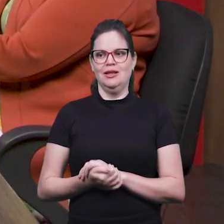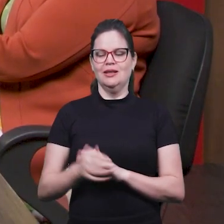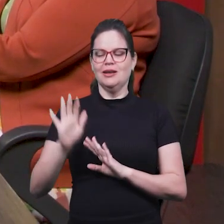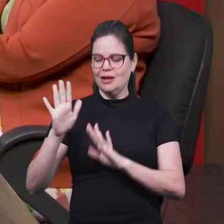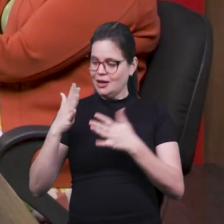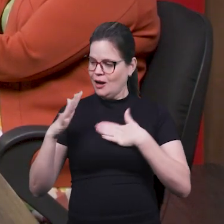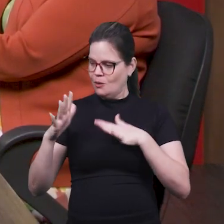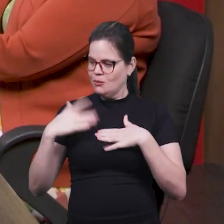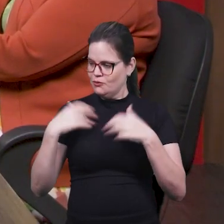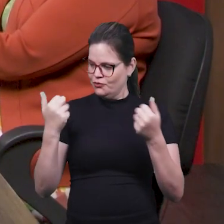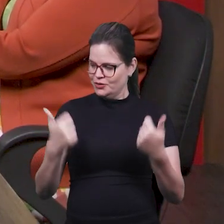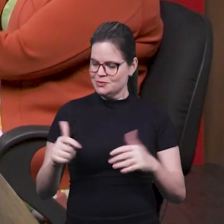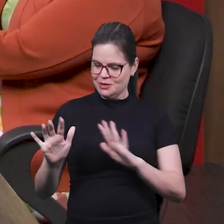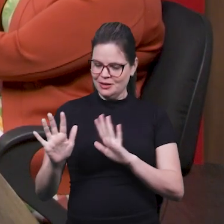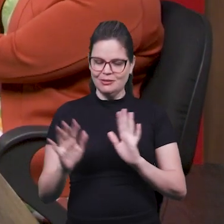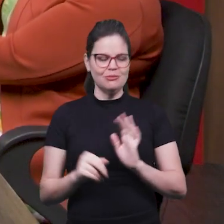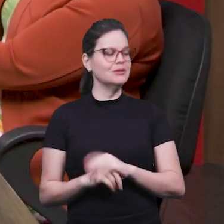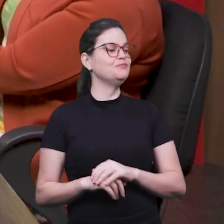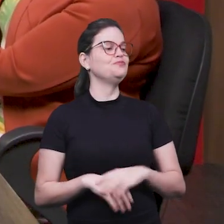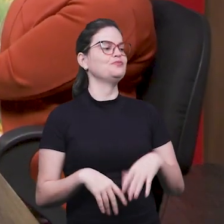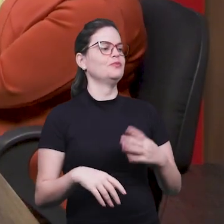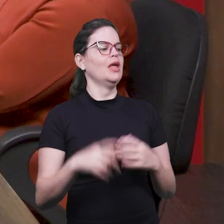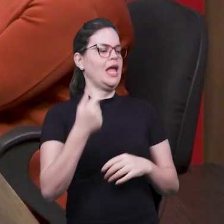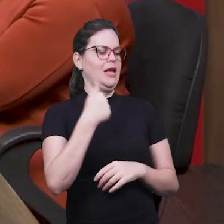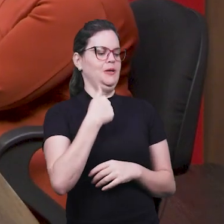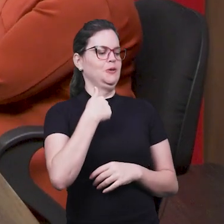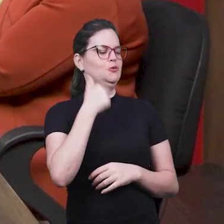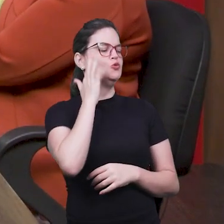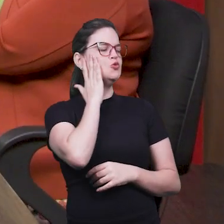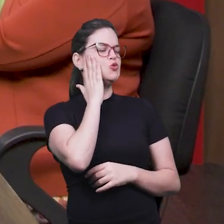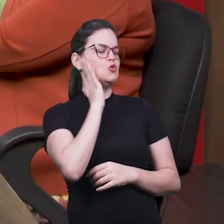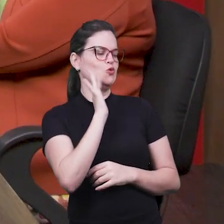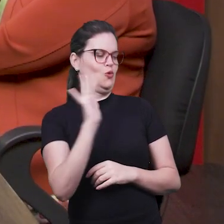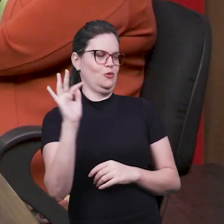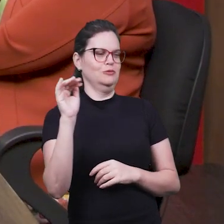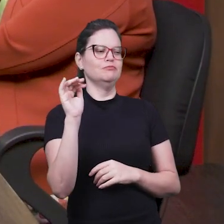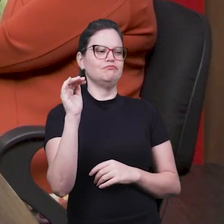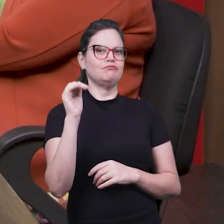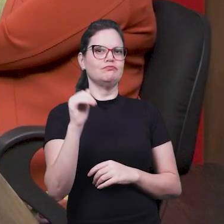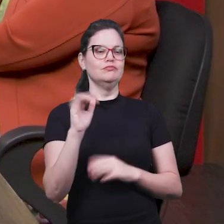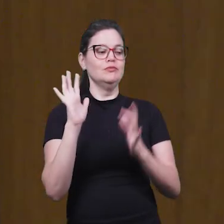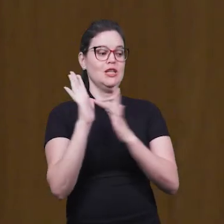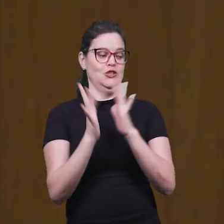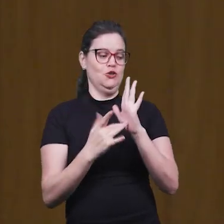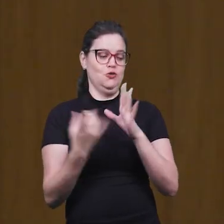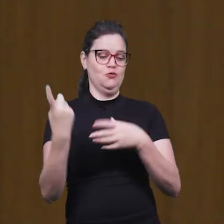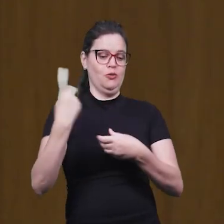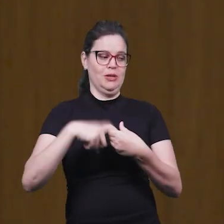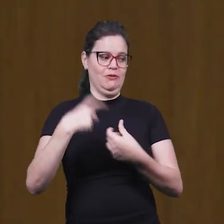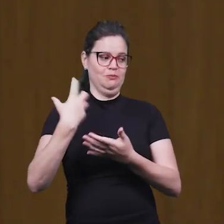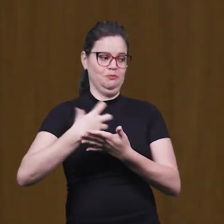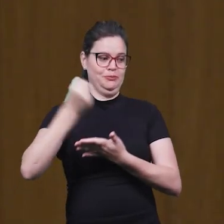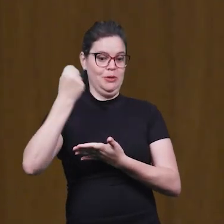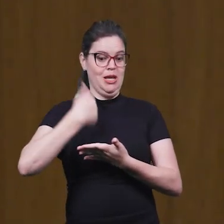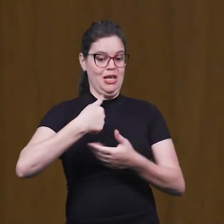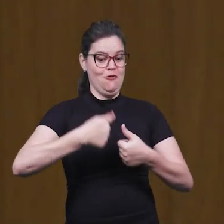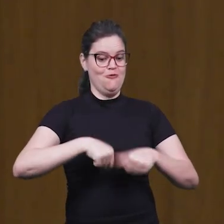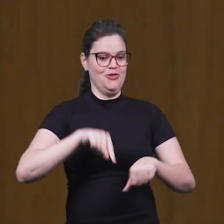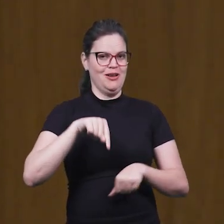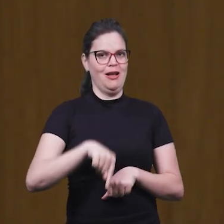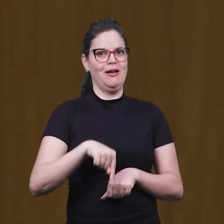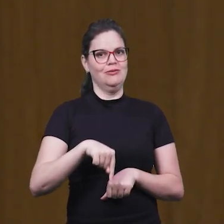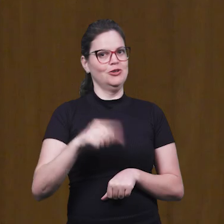no Egito. Não, meu filho, então eu vou chegar lá. Então, aí ele foi, eu tive um sonho que Jesus voltava e